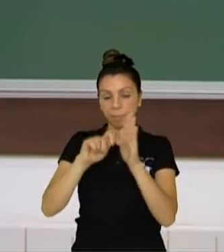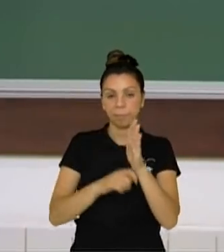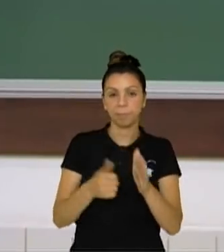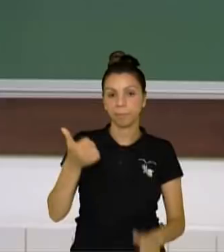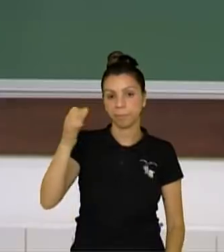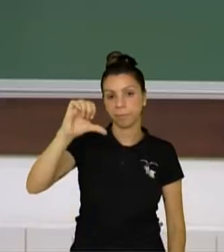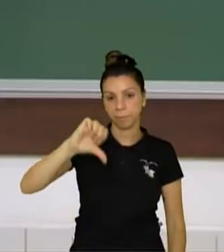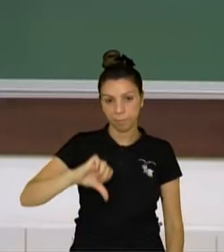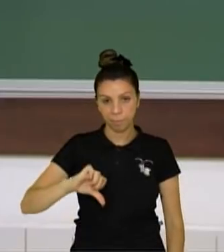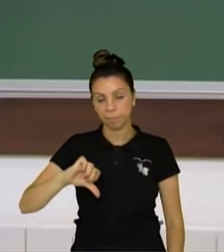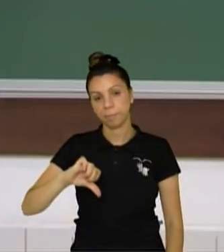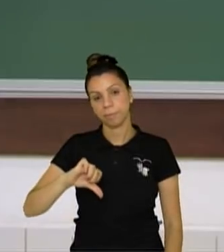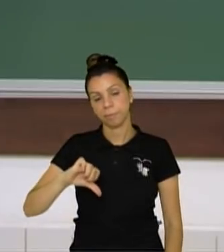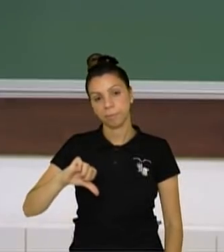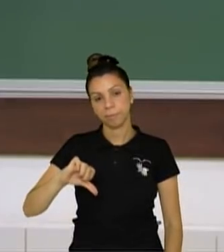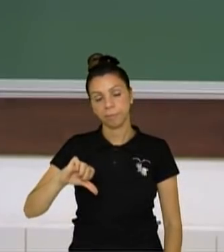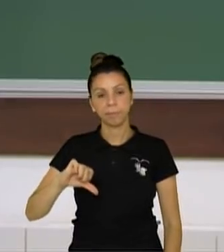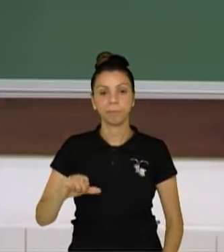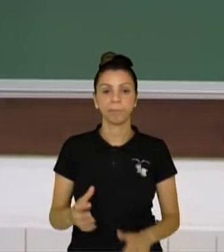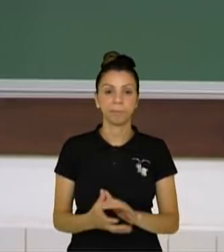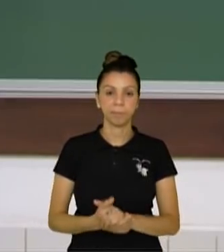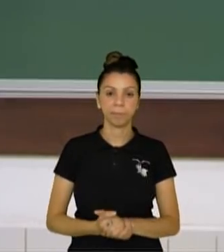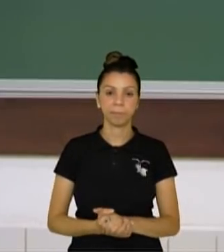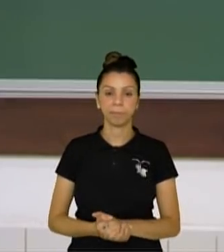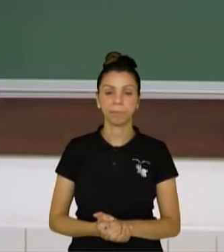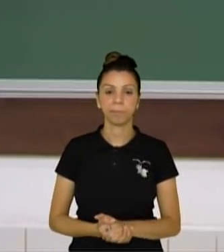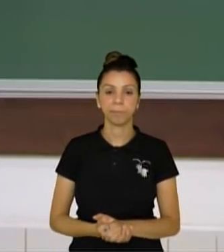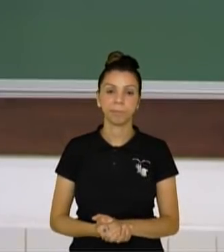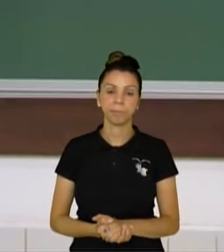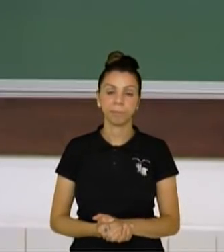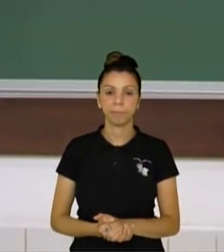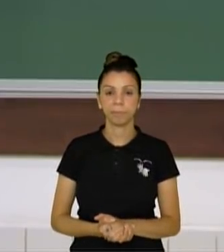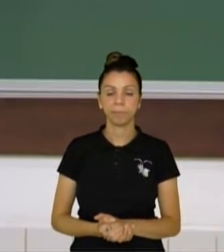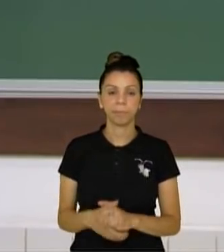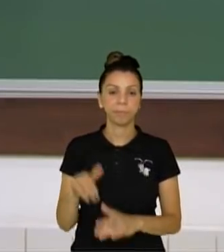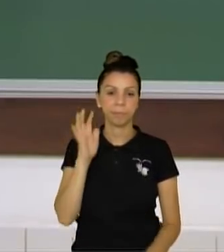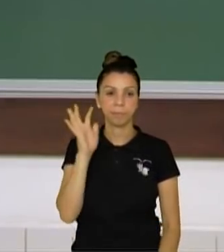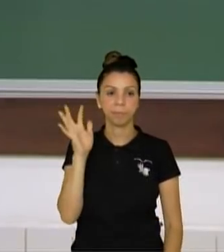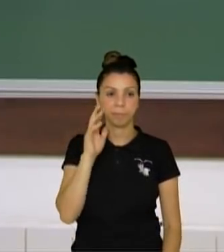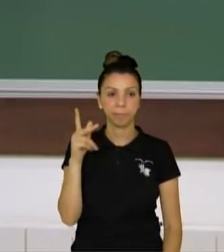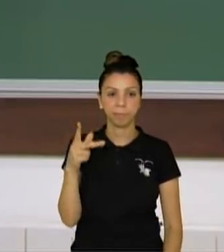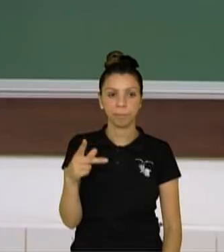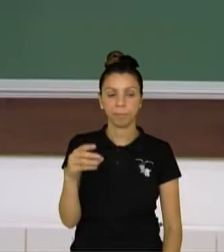século XIX, no período imperialista, é a teoria chamada de